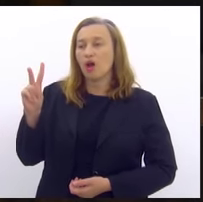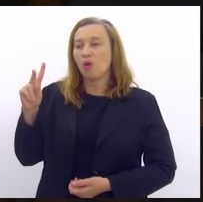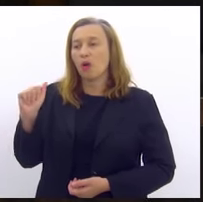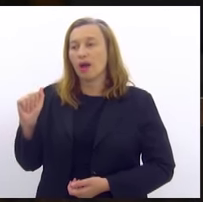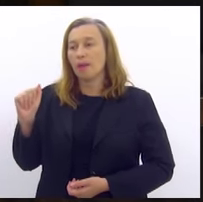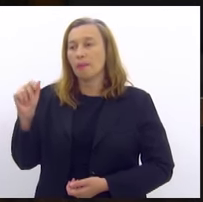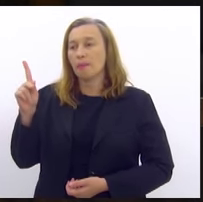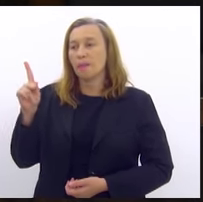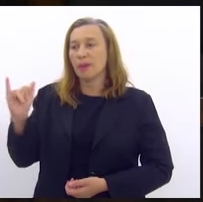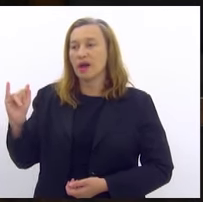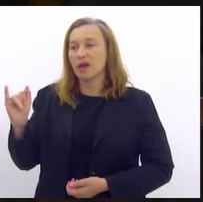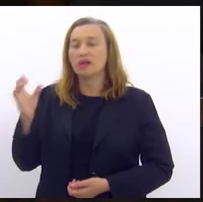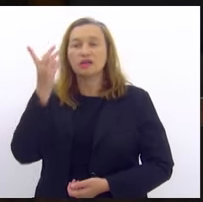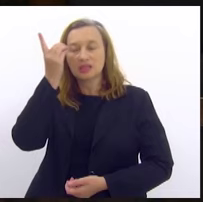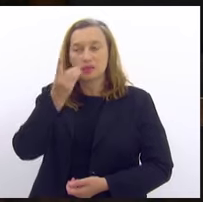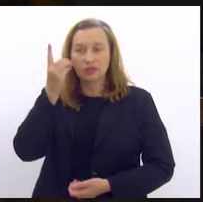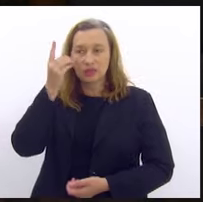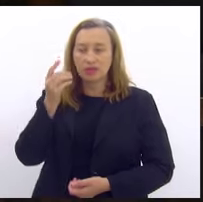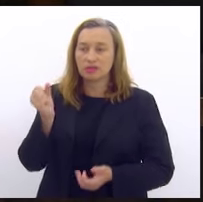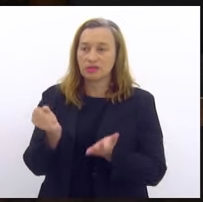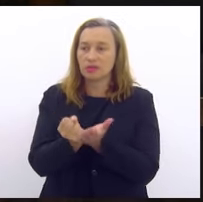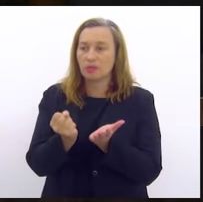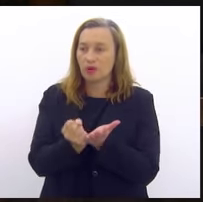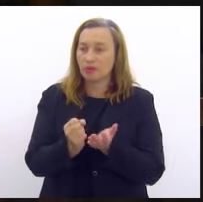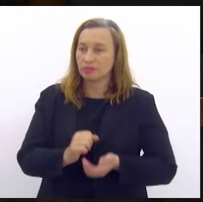Deputado Samuel Malafaia.